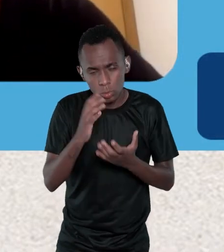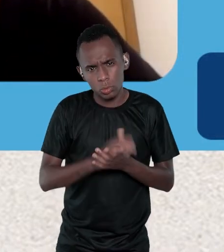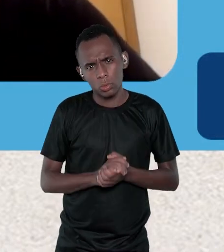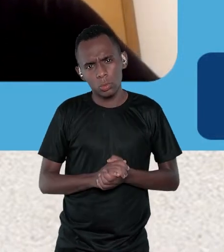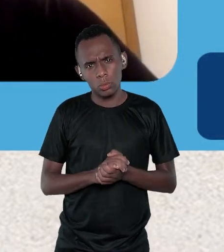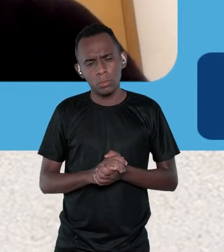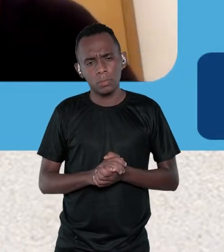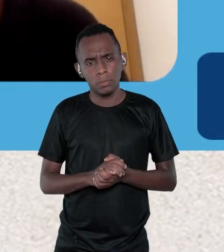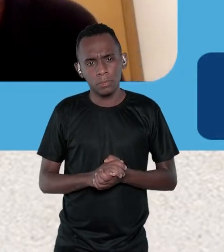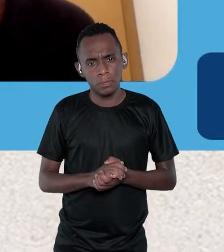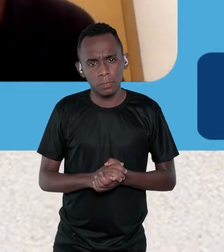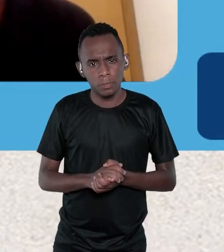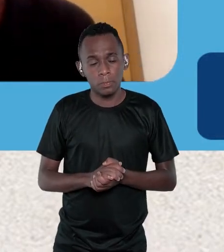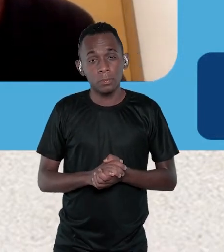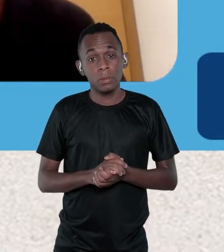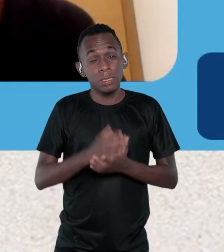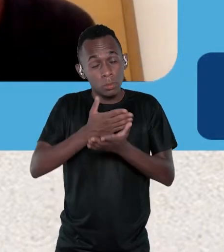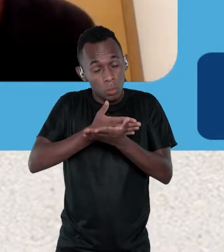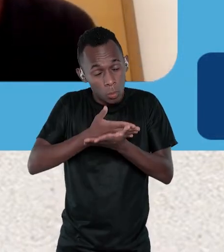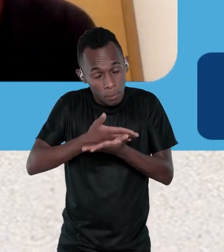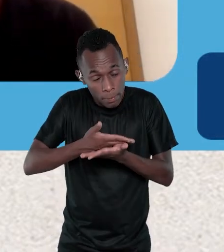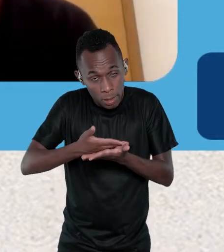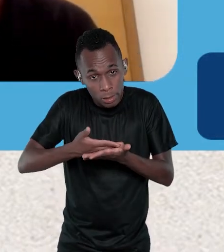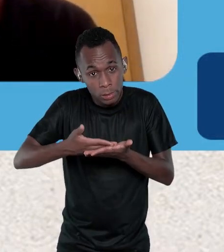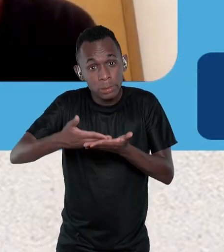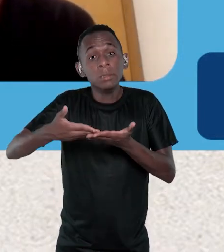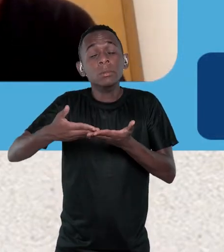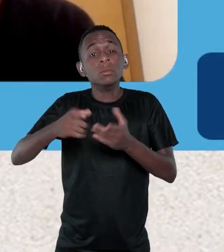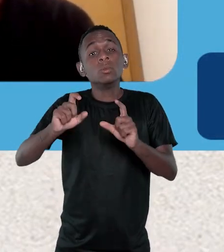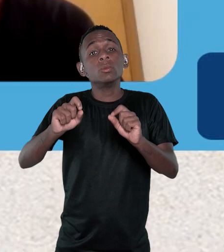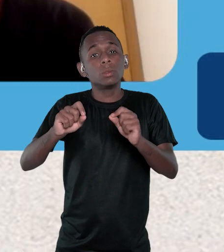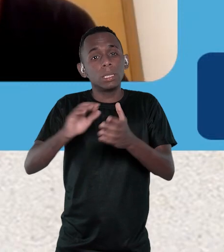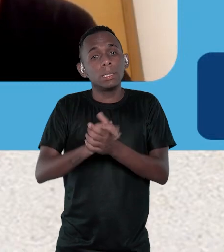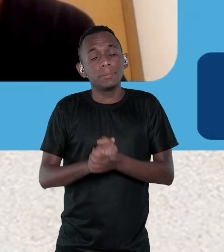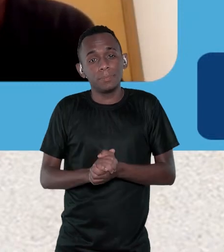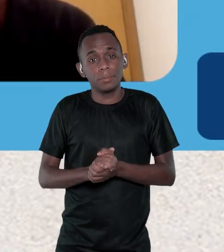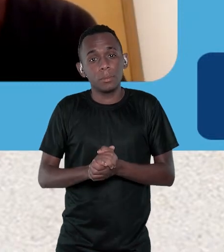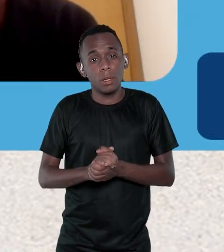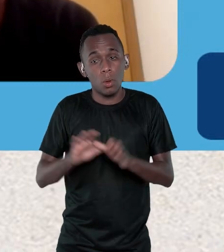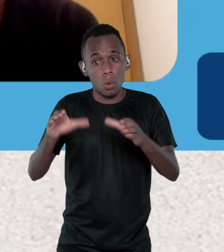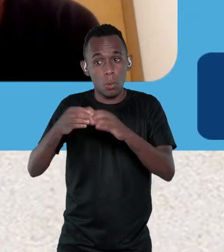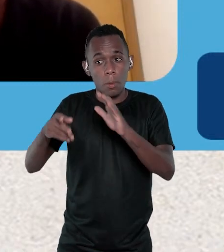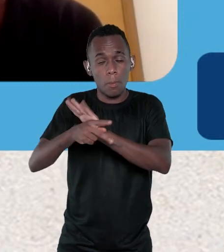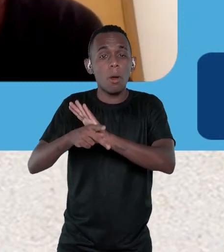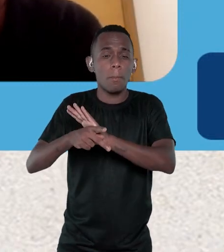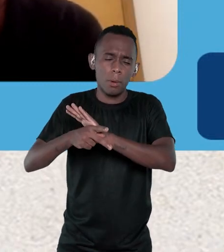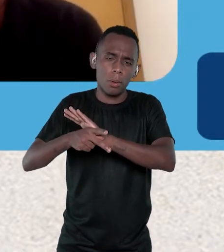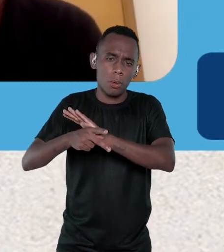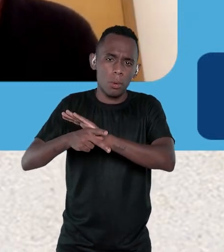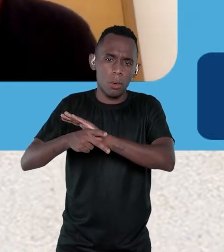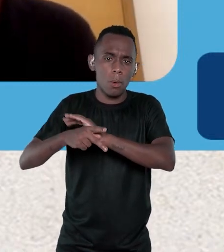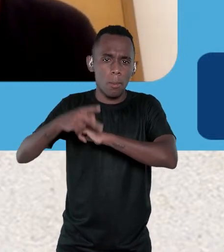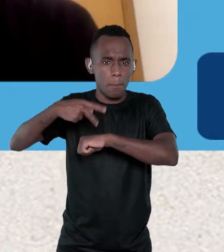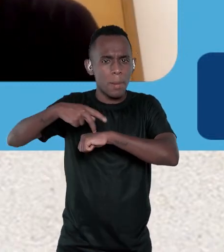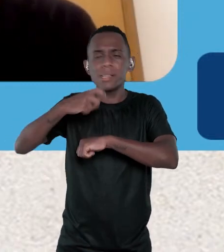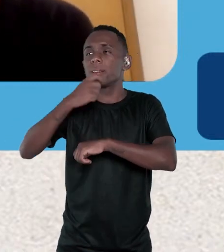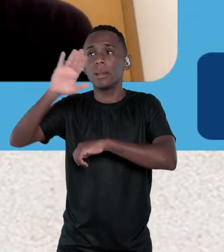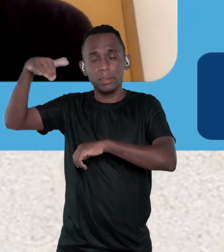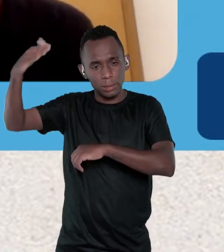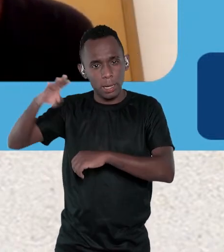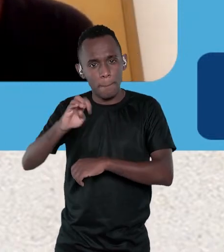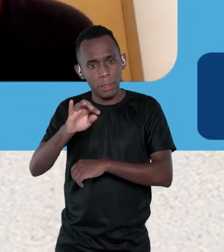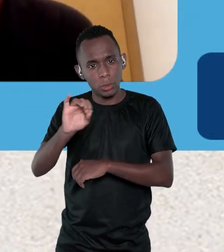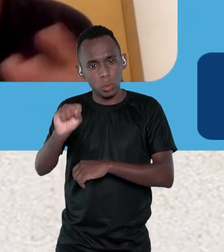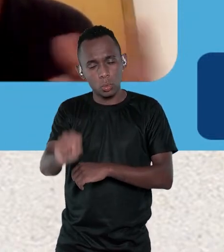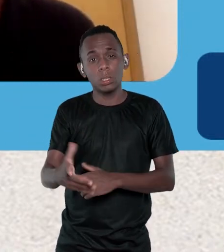música. Isso estava nascendo também os Beatles, e eles fizeram